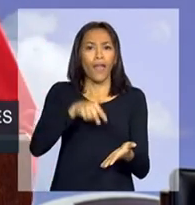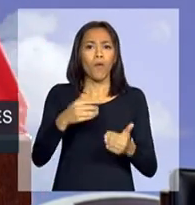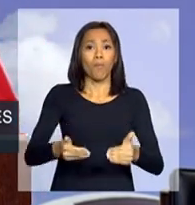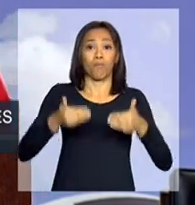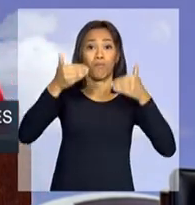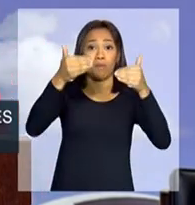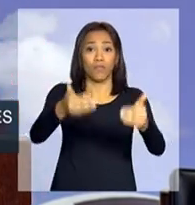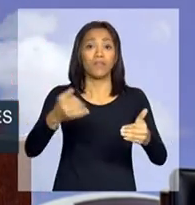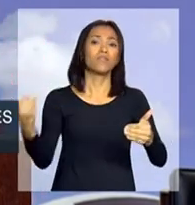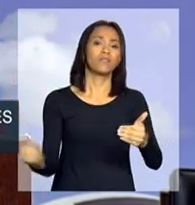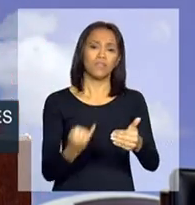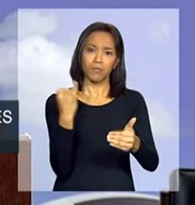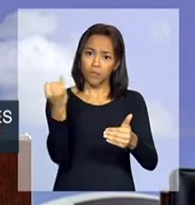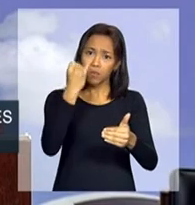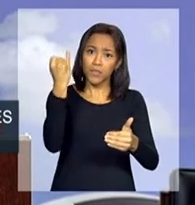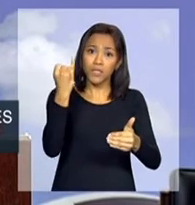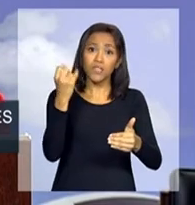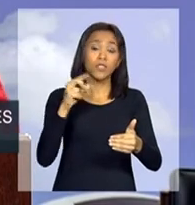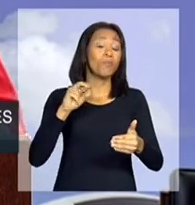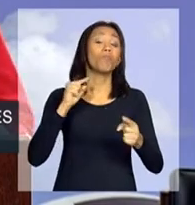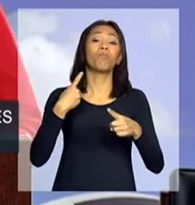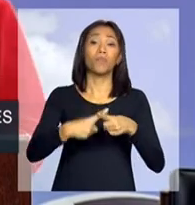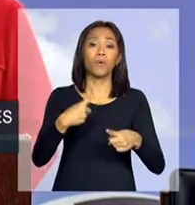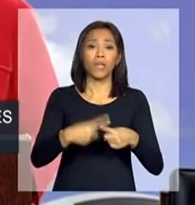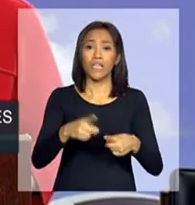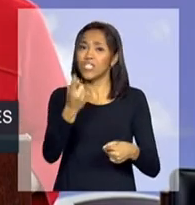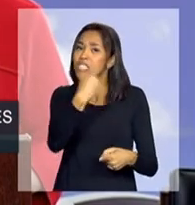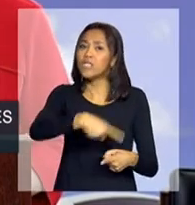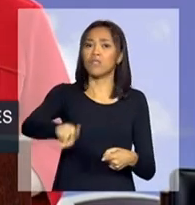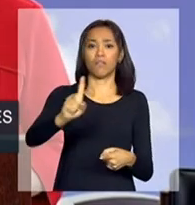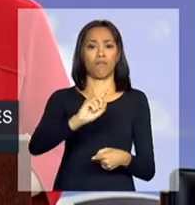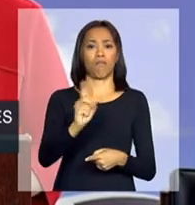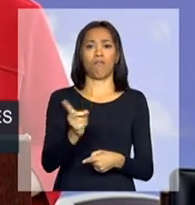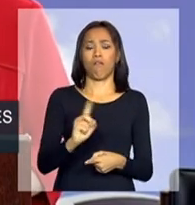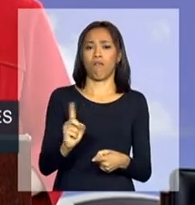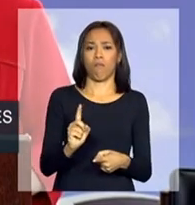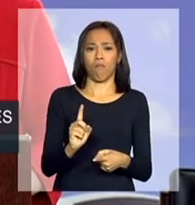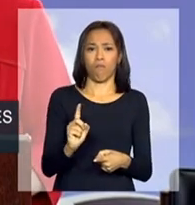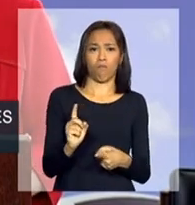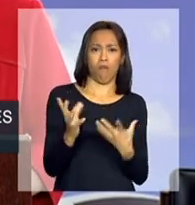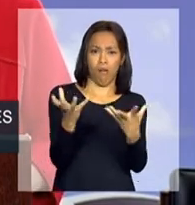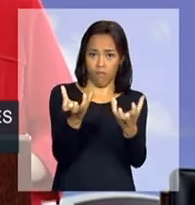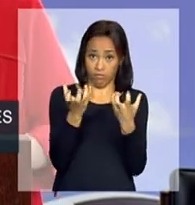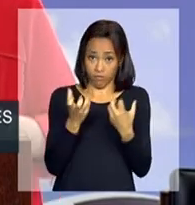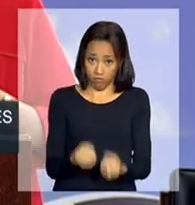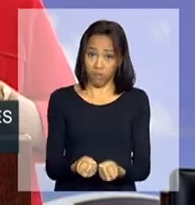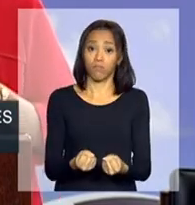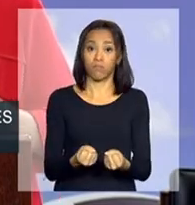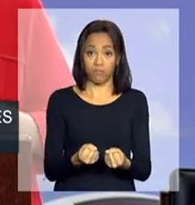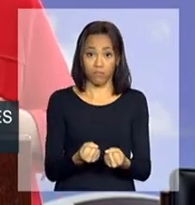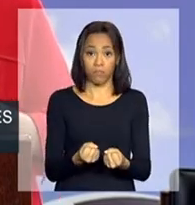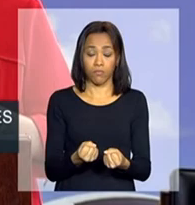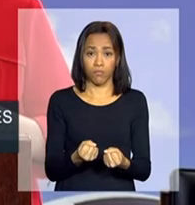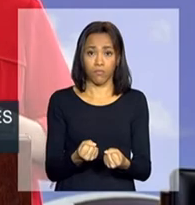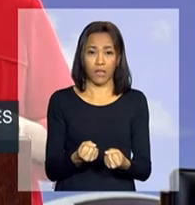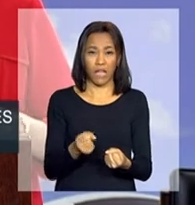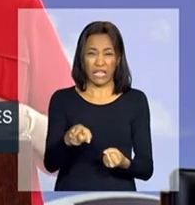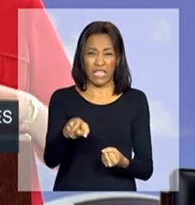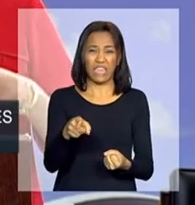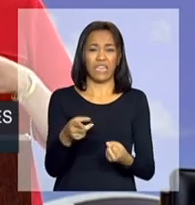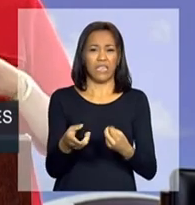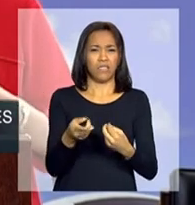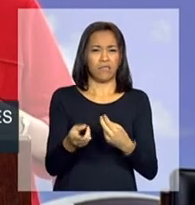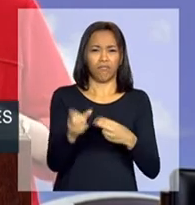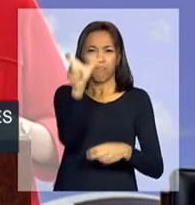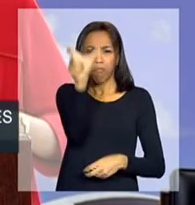no sentido de não não compactuamos pó aquele trauma